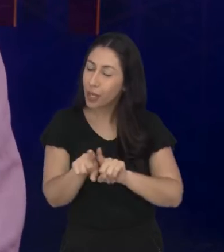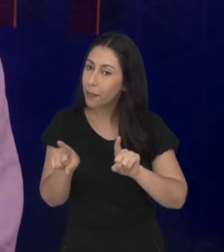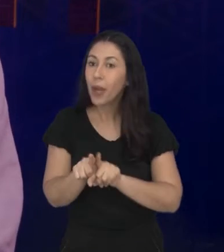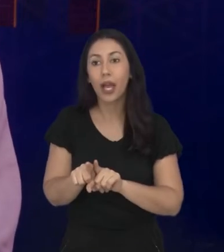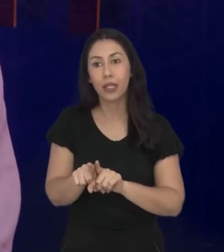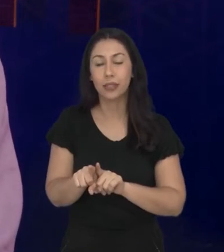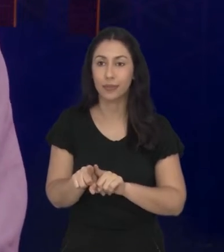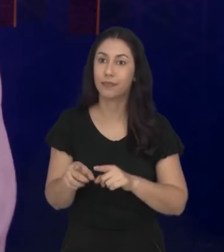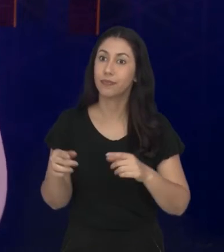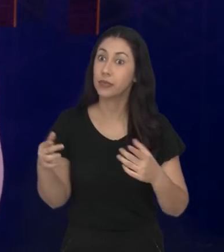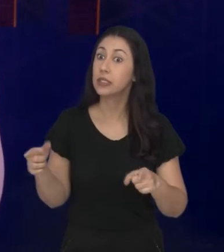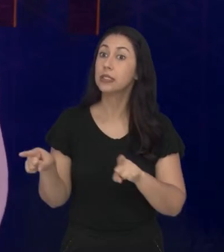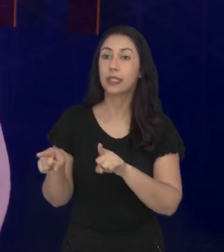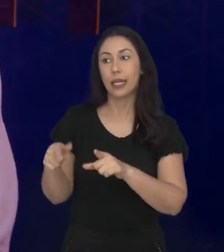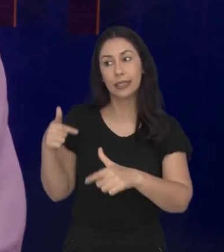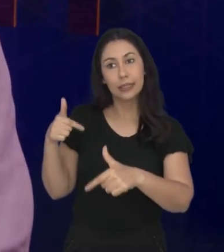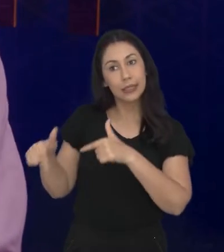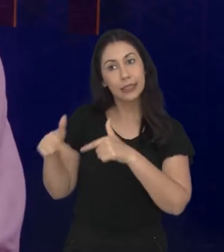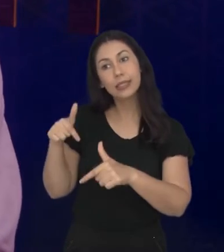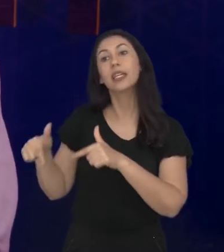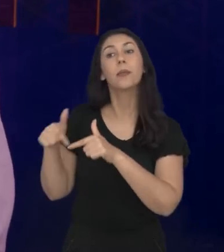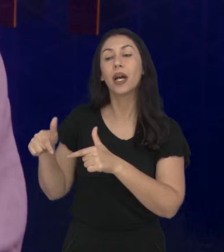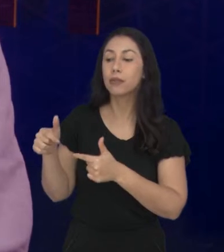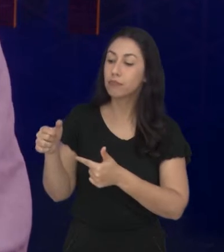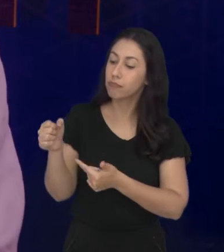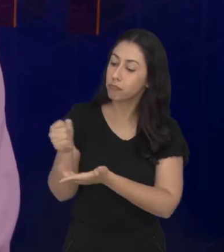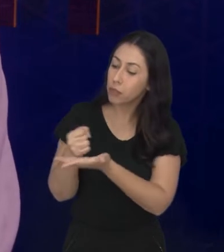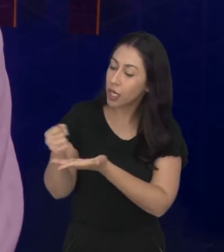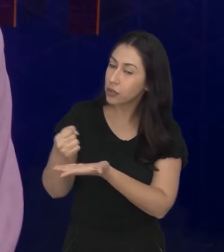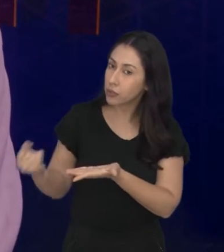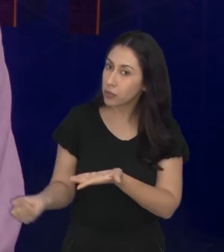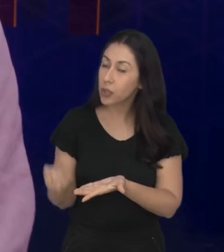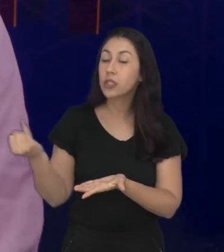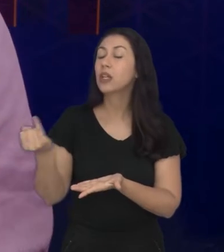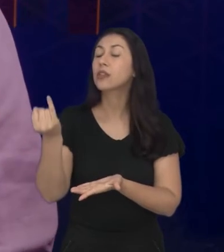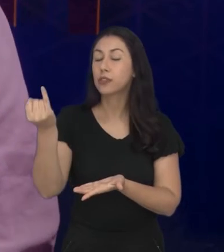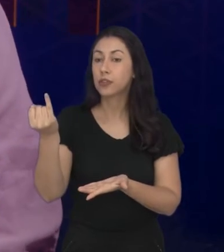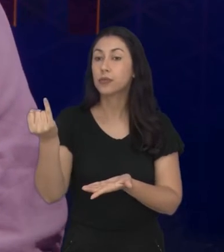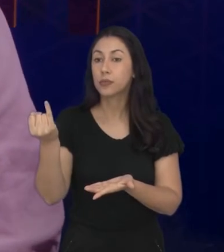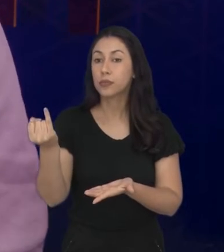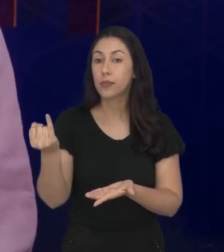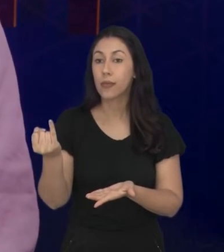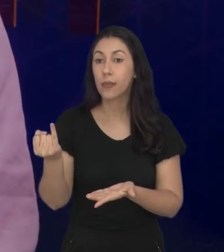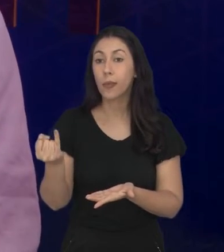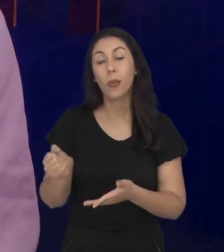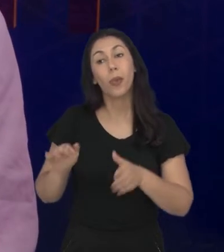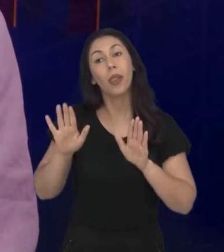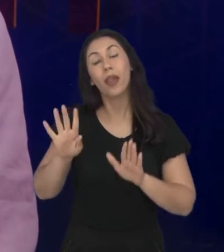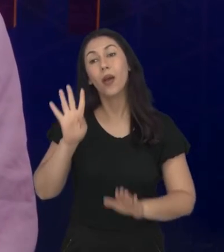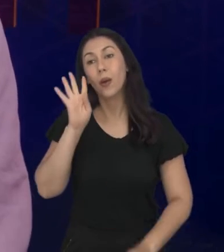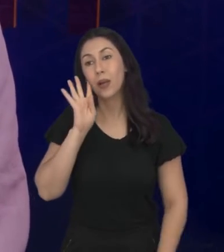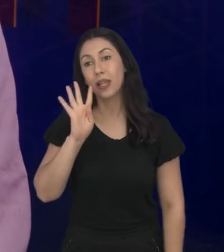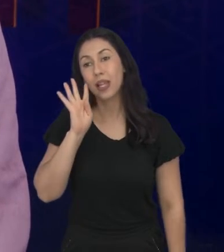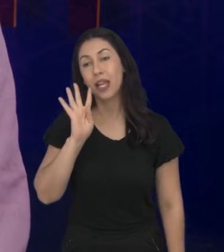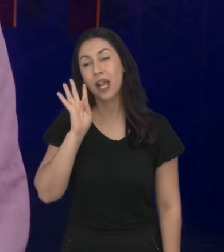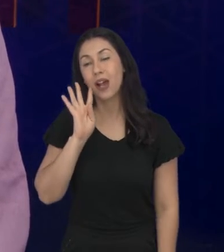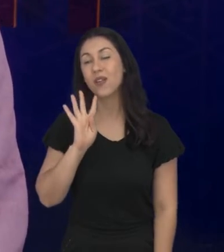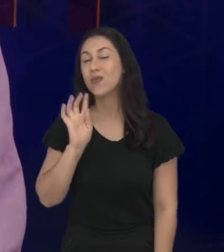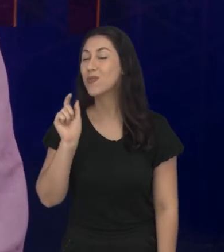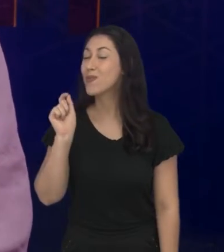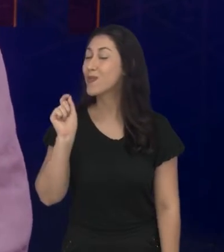Serviços essenciais, e além dos serviços sociais essenciais também, né? O legal é